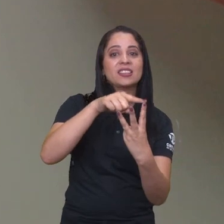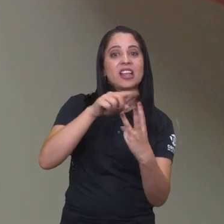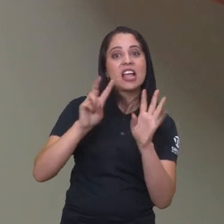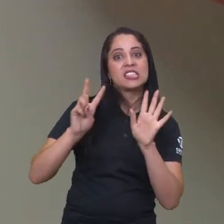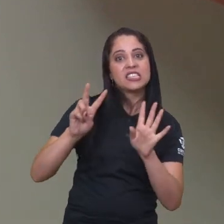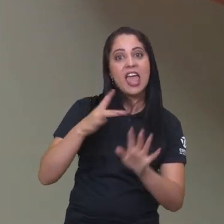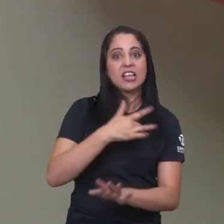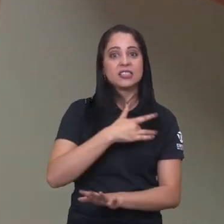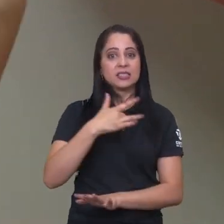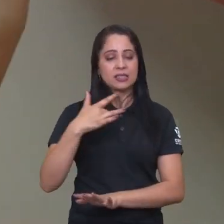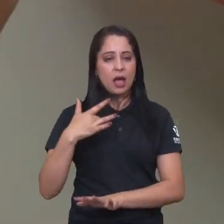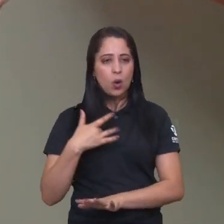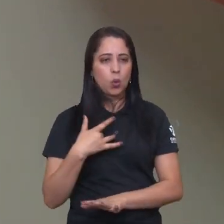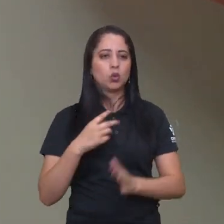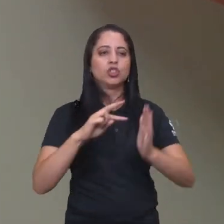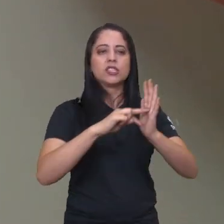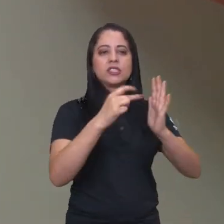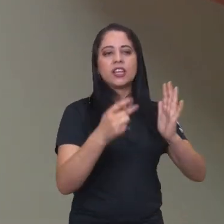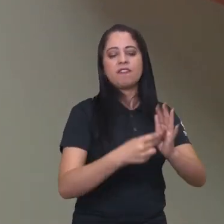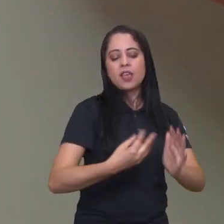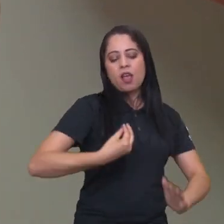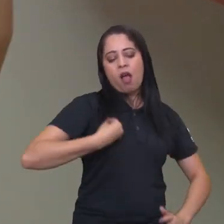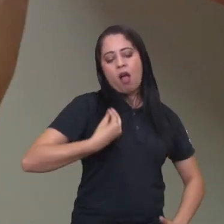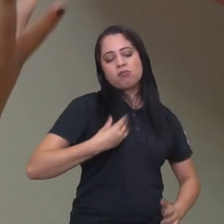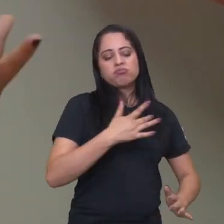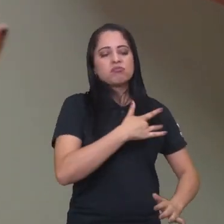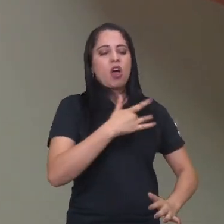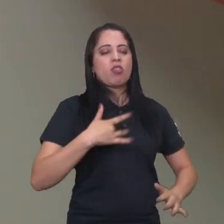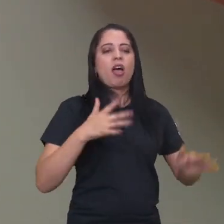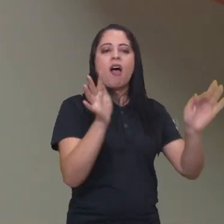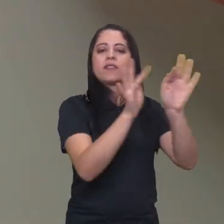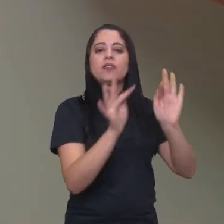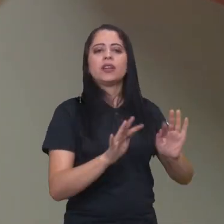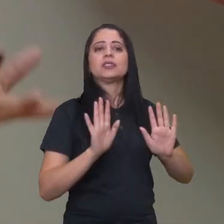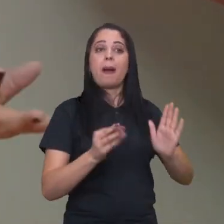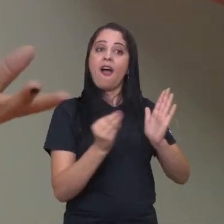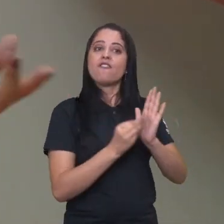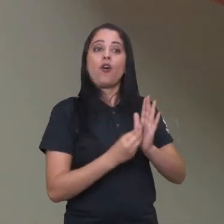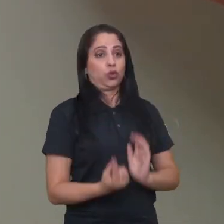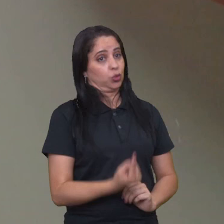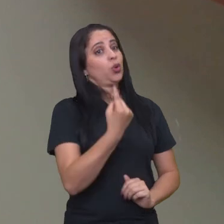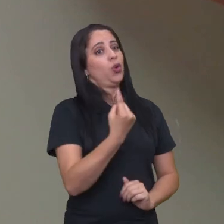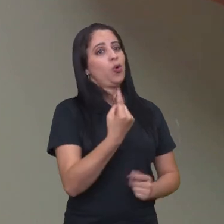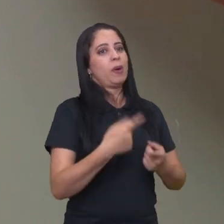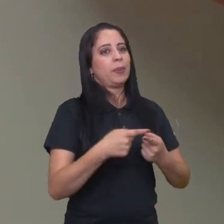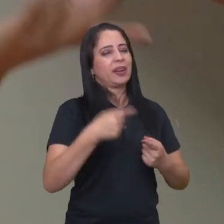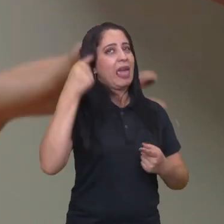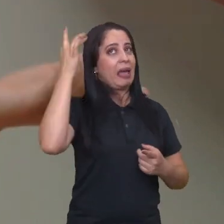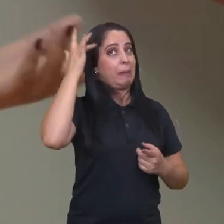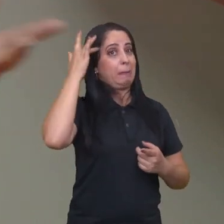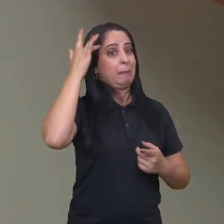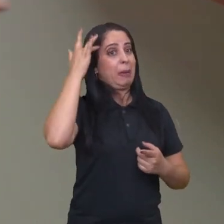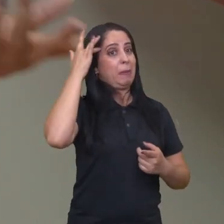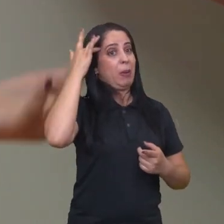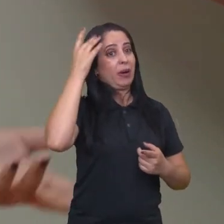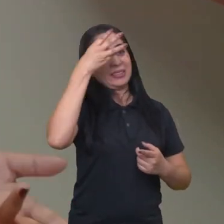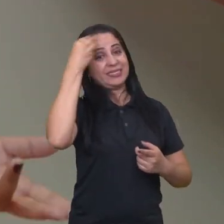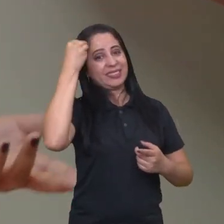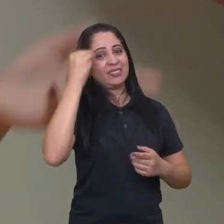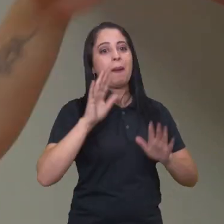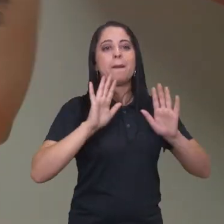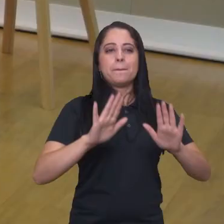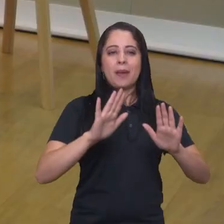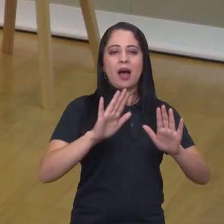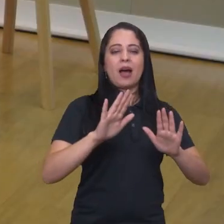saúdes que fazem parte aí de uma vida mais saudável, uma vida mais feliz. Faltou uma, porque, lógico, a nossa memória às vezes dá um baile